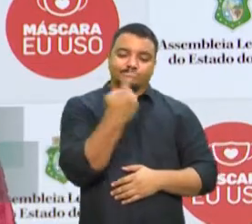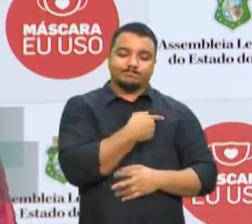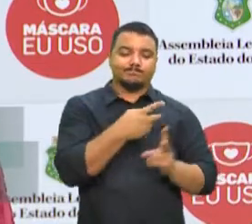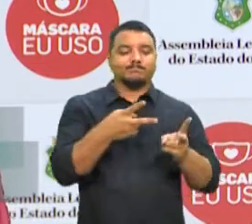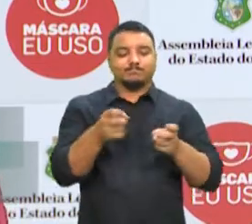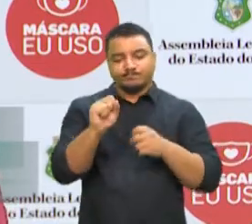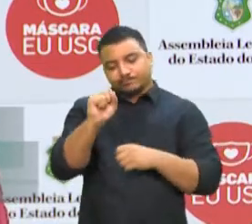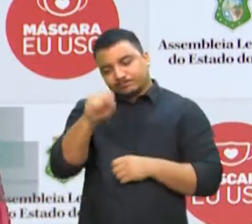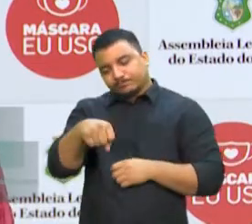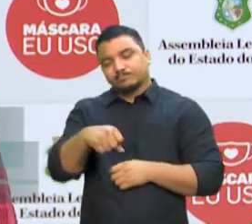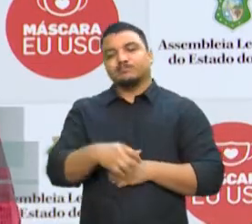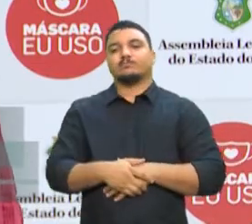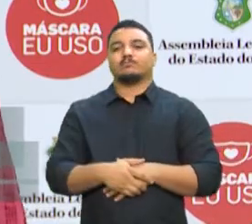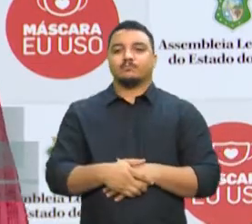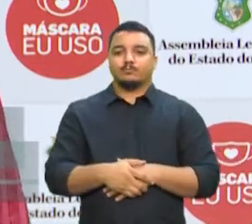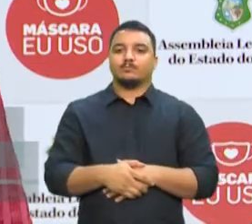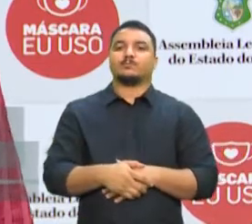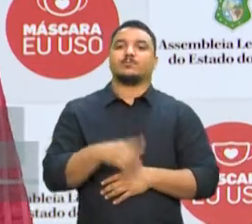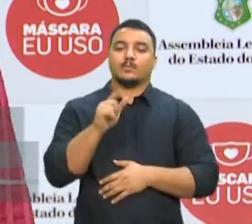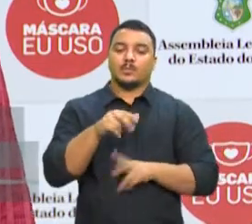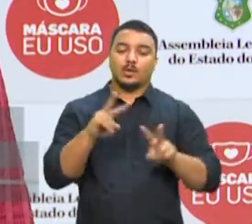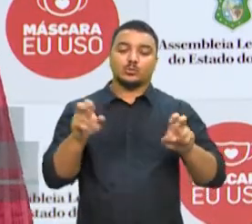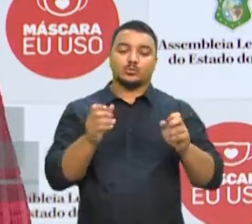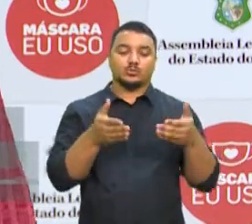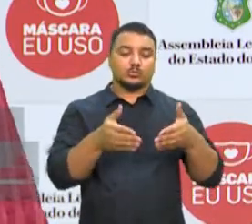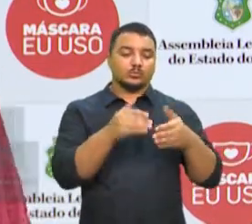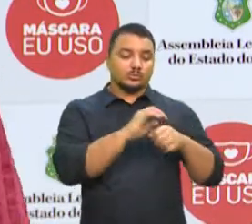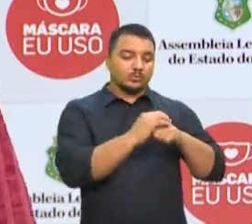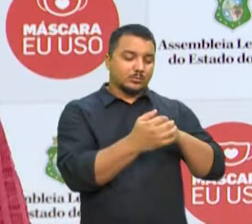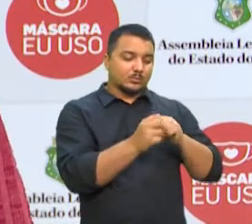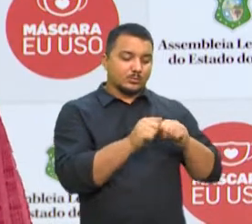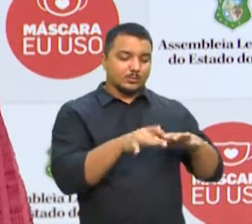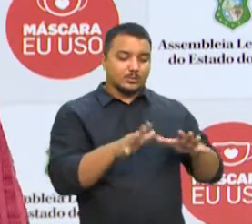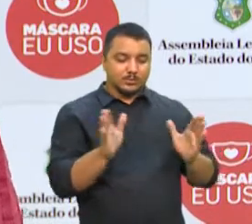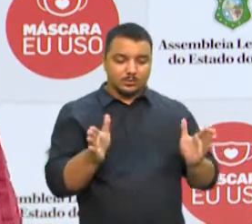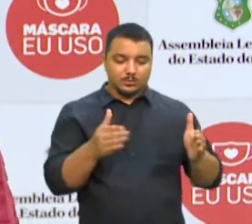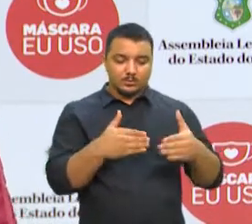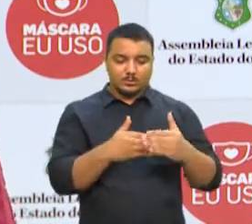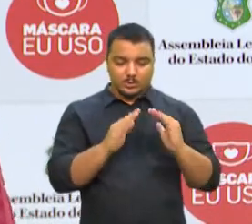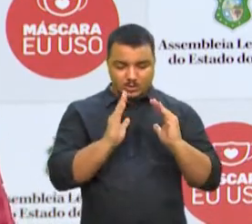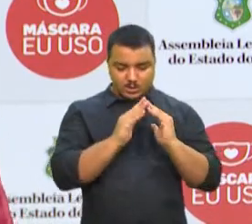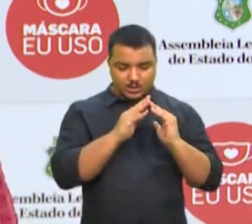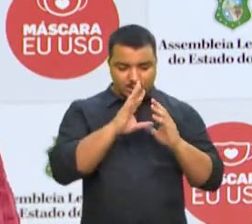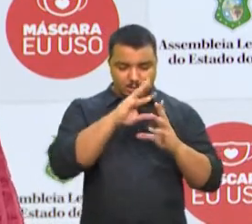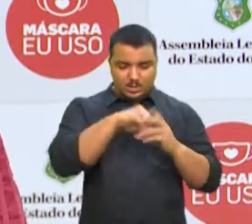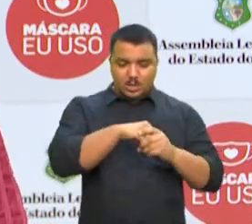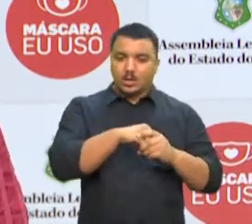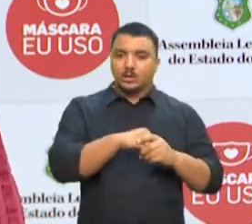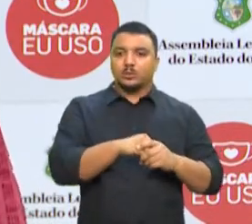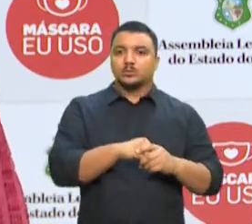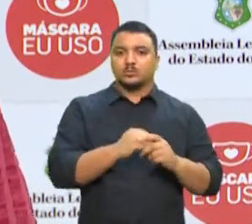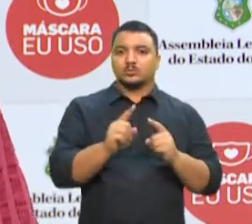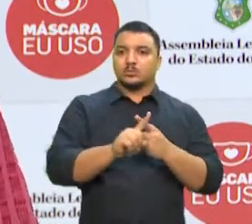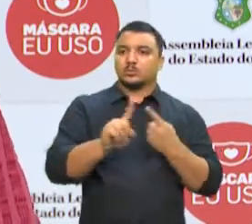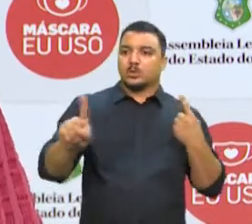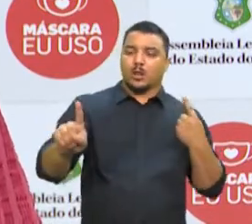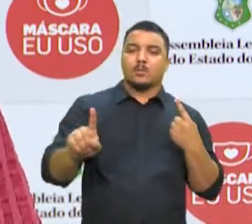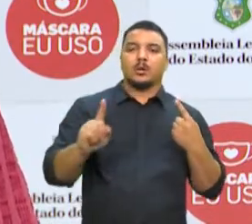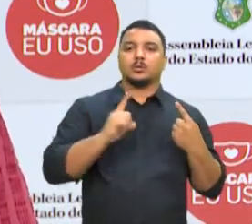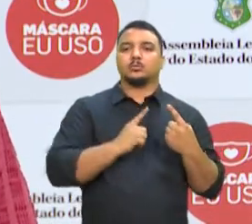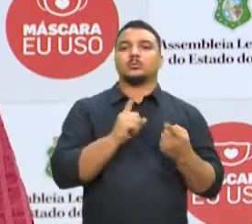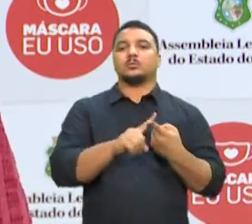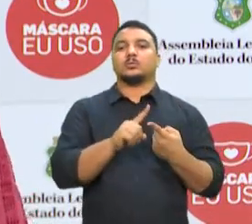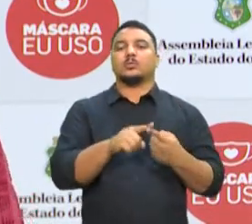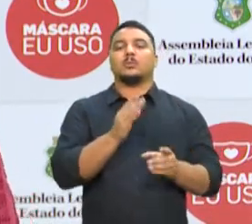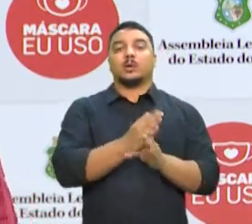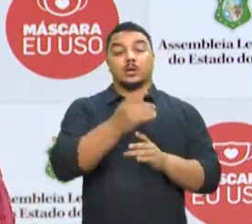sim, né, a questão da pandemia e do confinamento, né, do isolamento social, tem dificultado as questões de